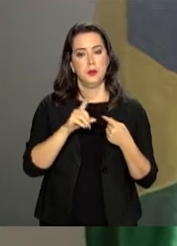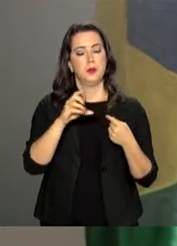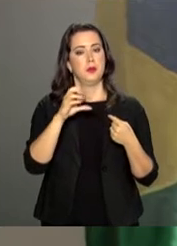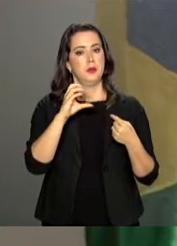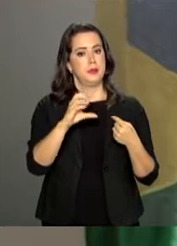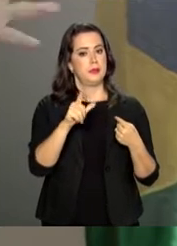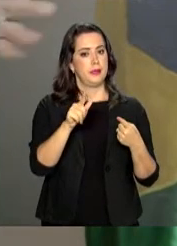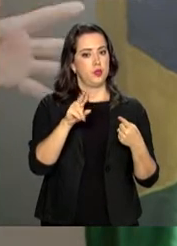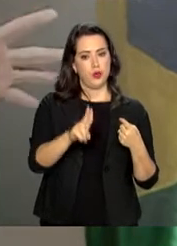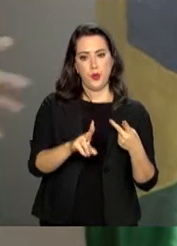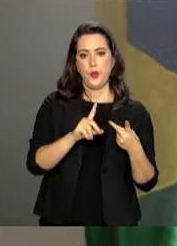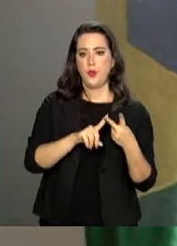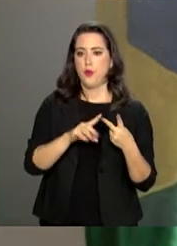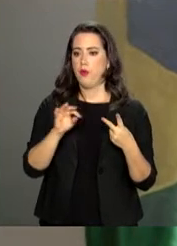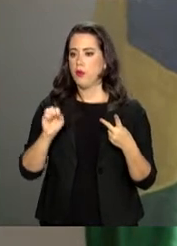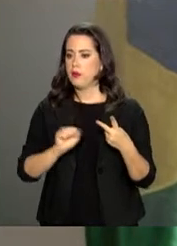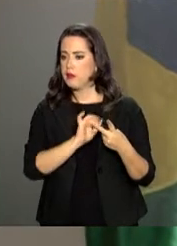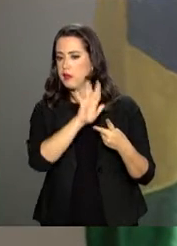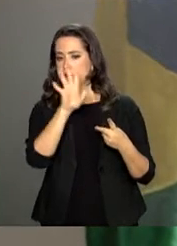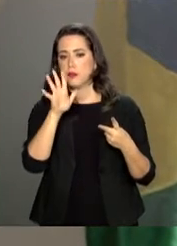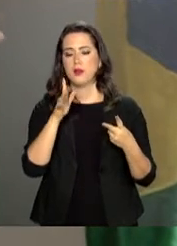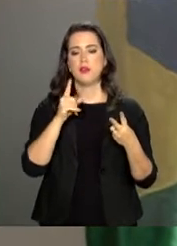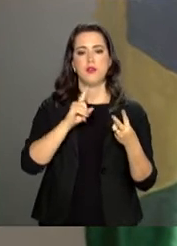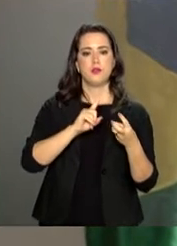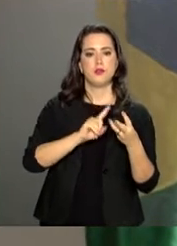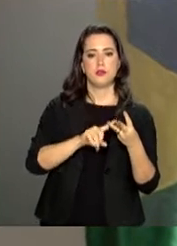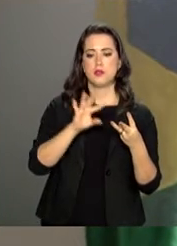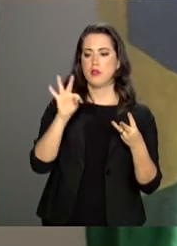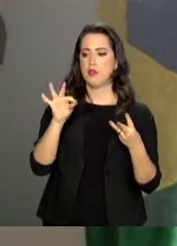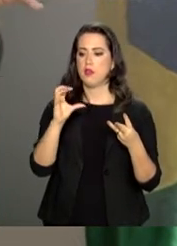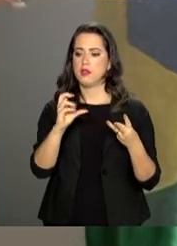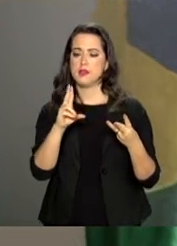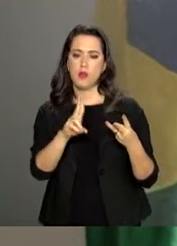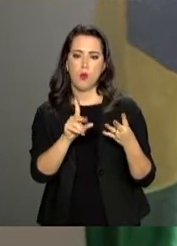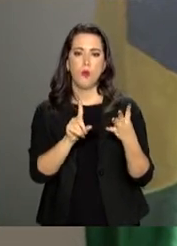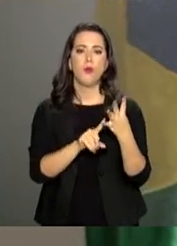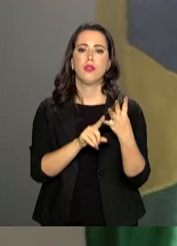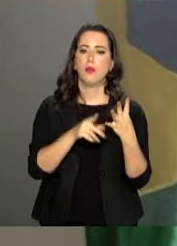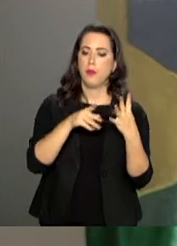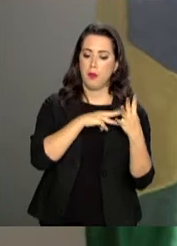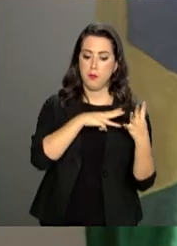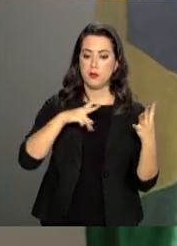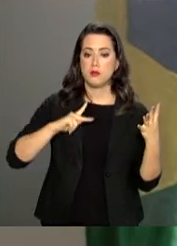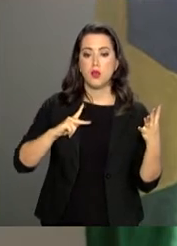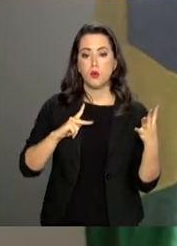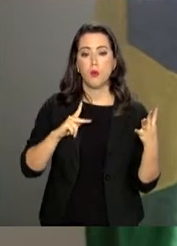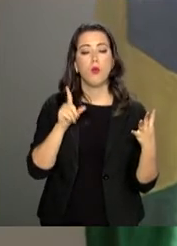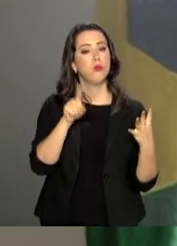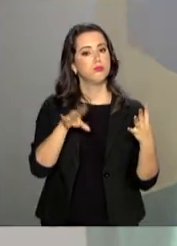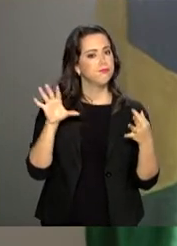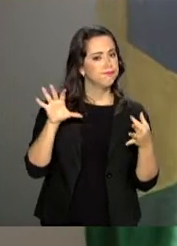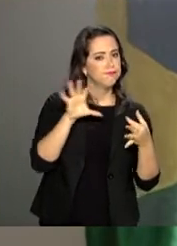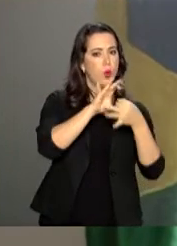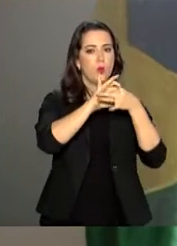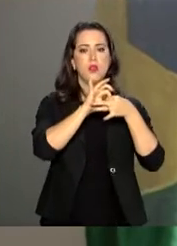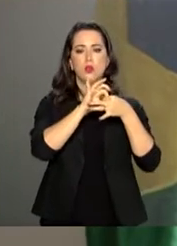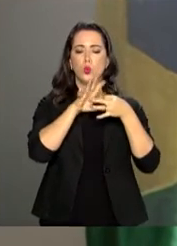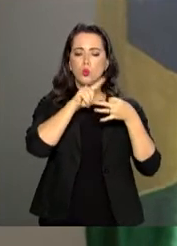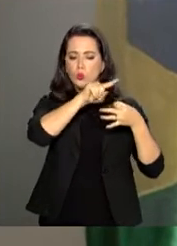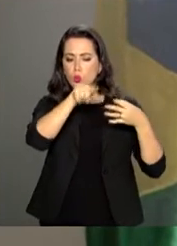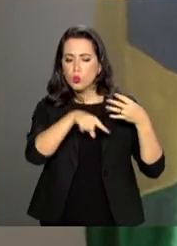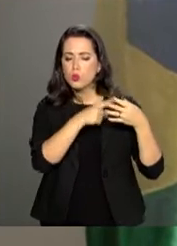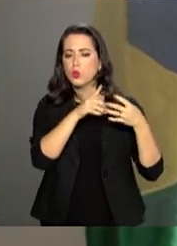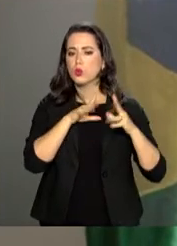entre e transparentes e transparência entre o tribunal de contas entre o ministério público é da união as nossas